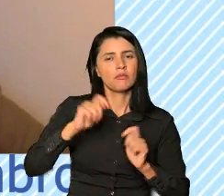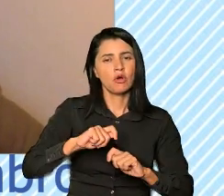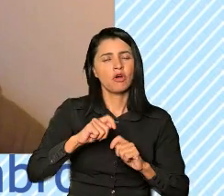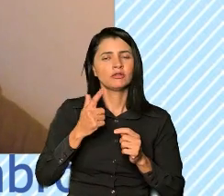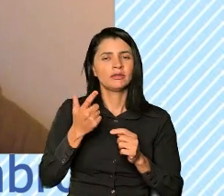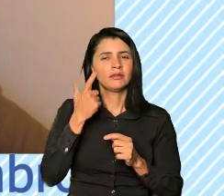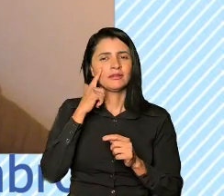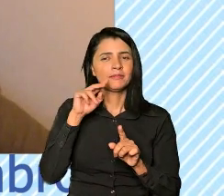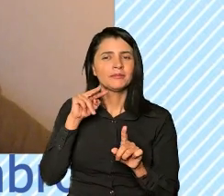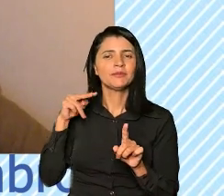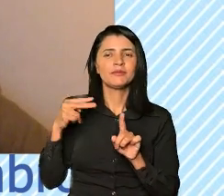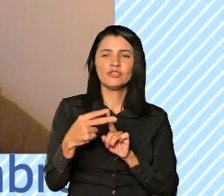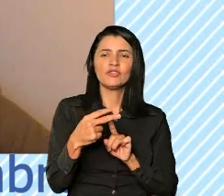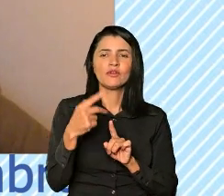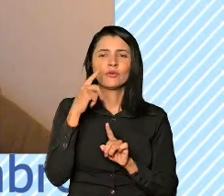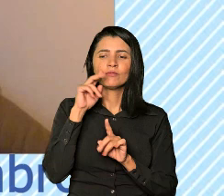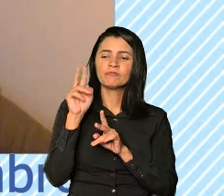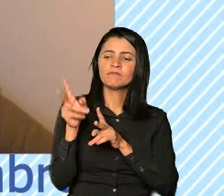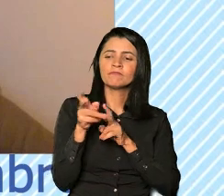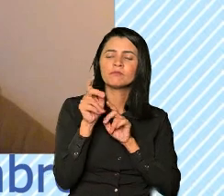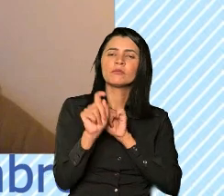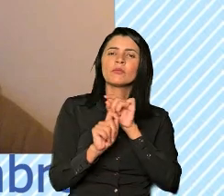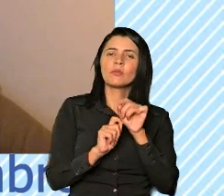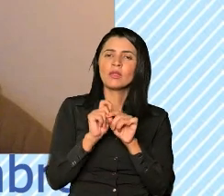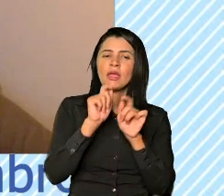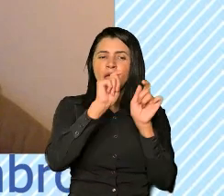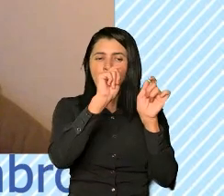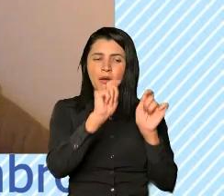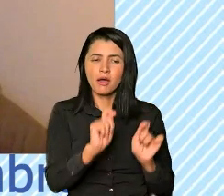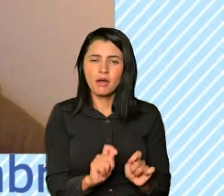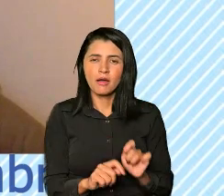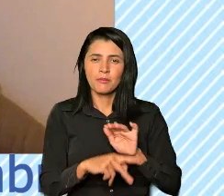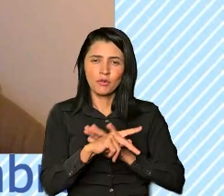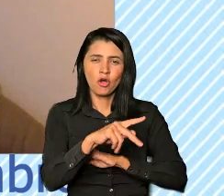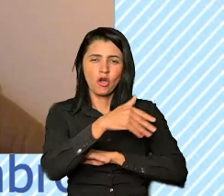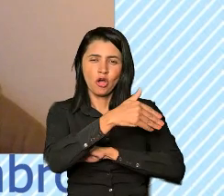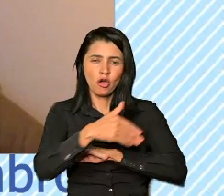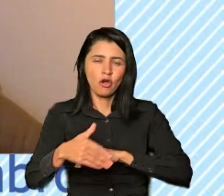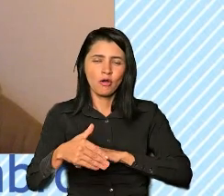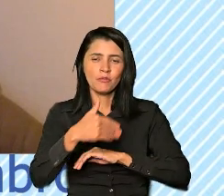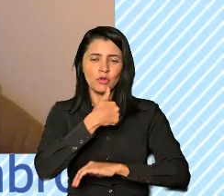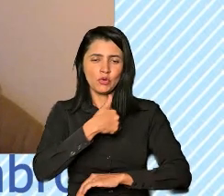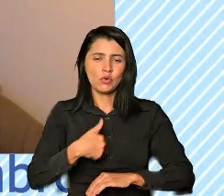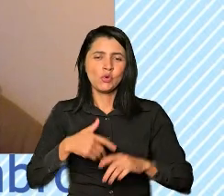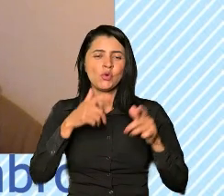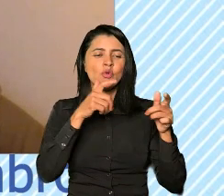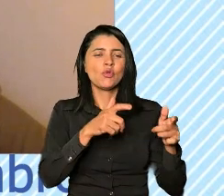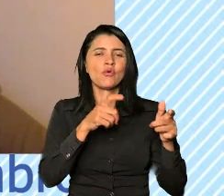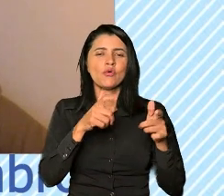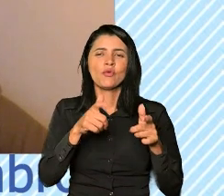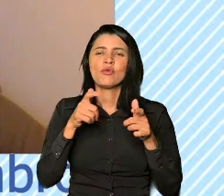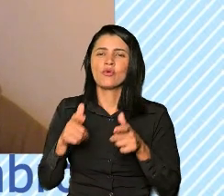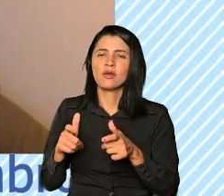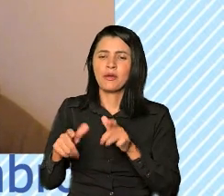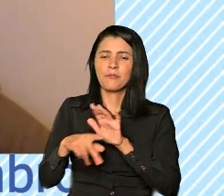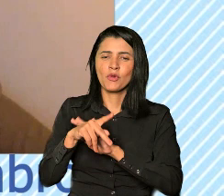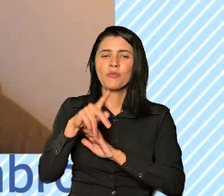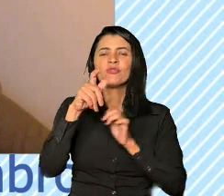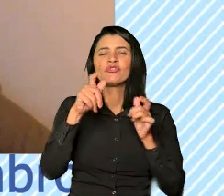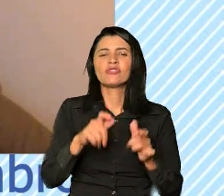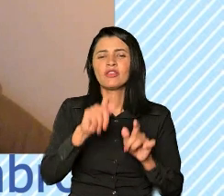Nessa perspectiva, quando observamos, por exemplo, os monumentos públicos, né? Os lugares da